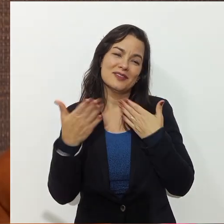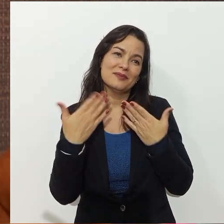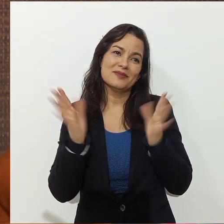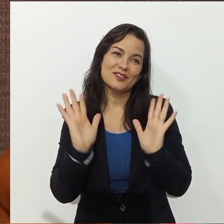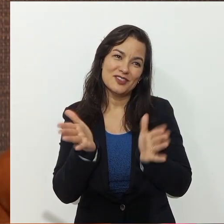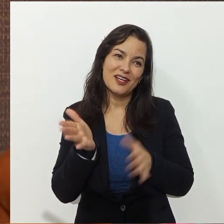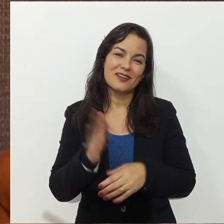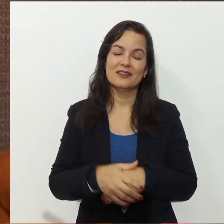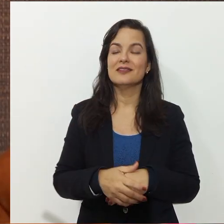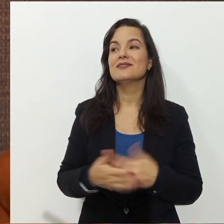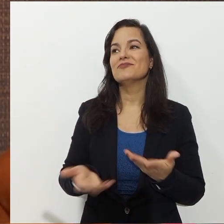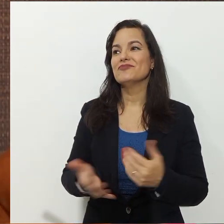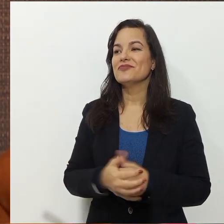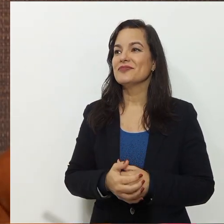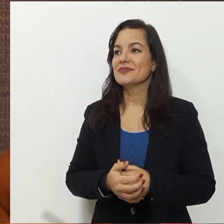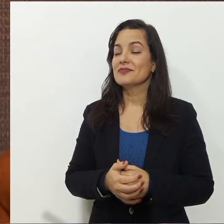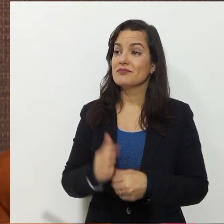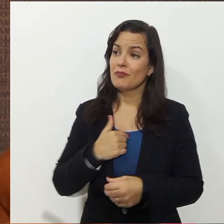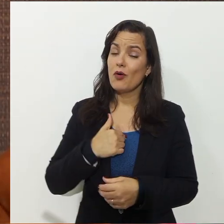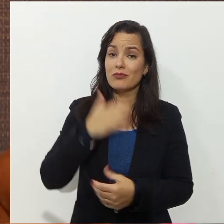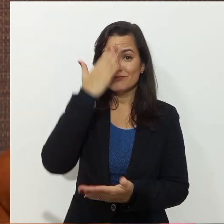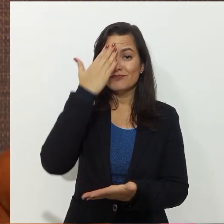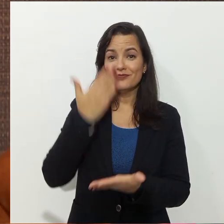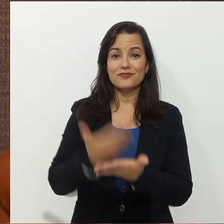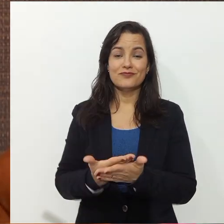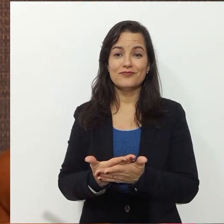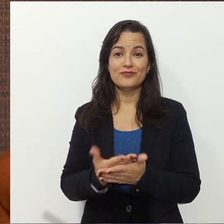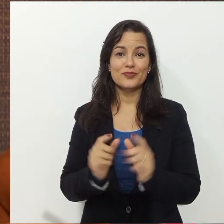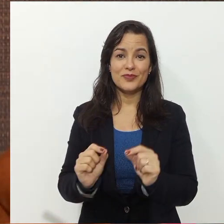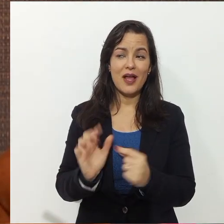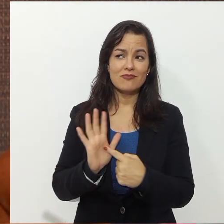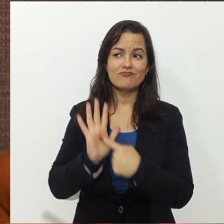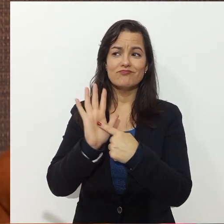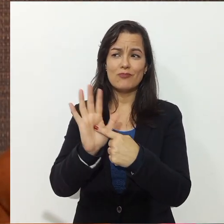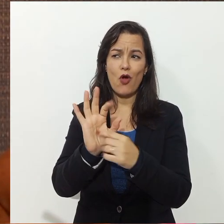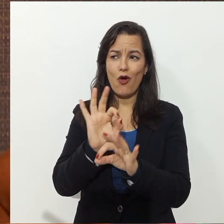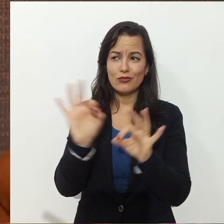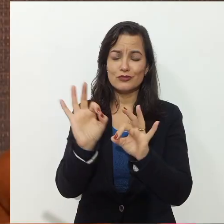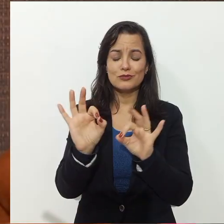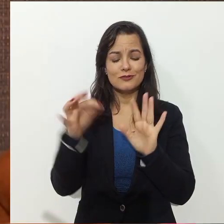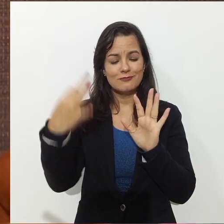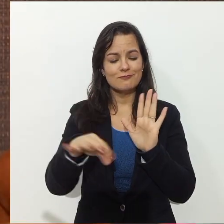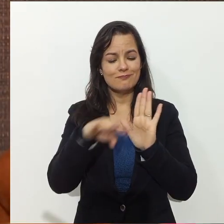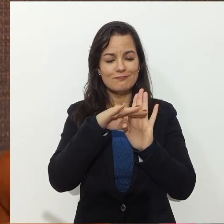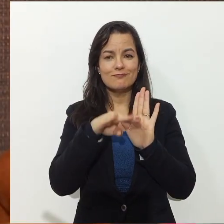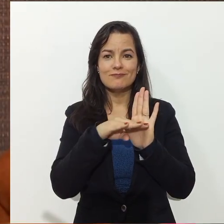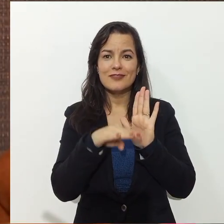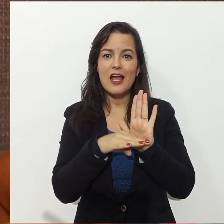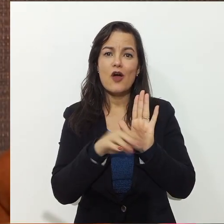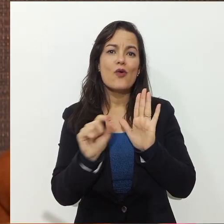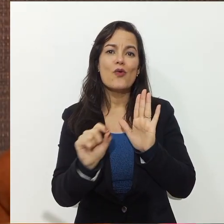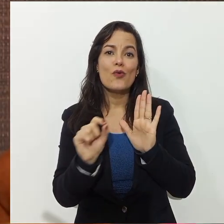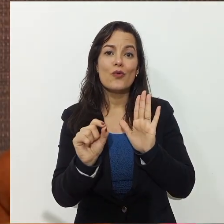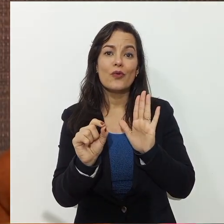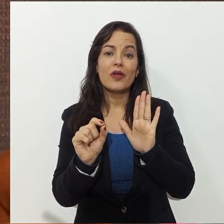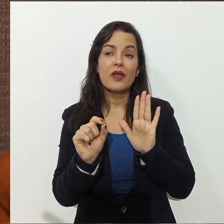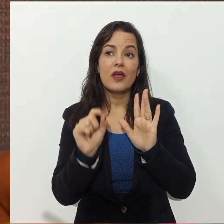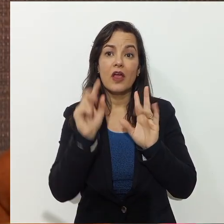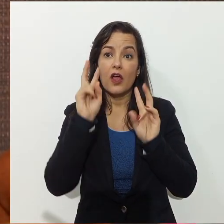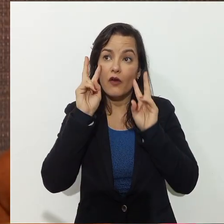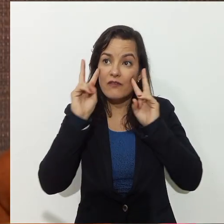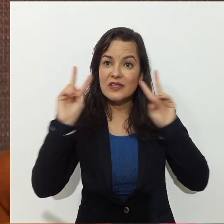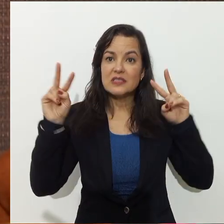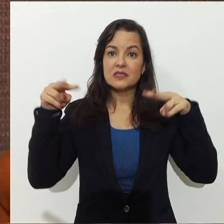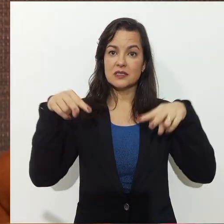Acredito que mostrou bem ali, realmente, dar a visibilidade para a cultura surda, mostrar que